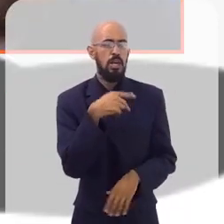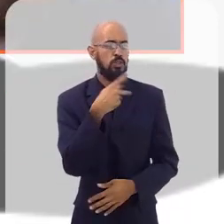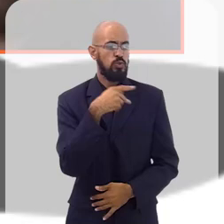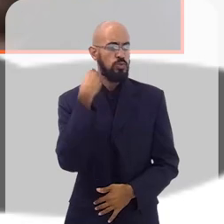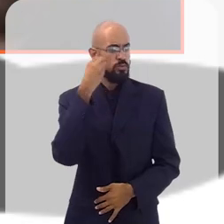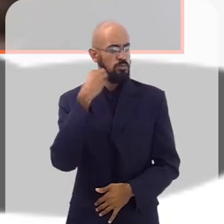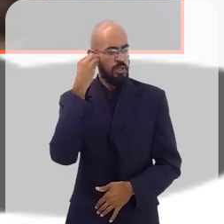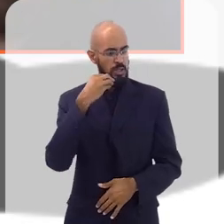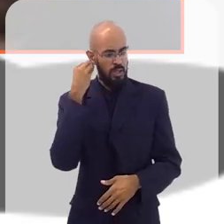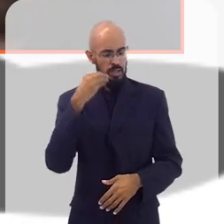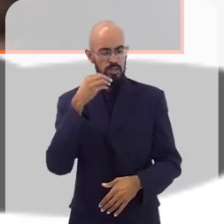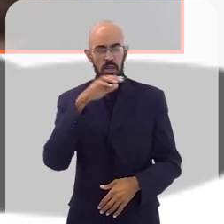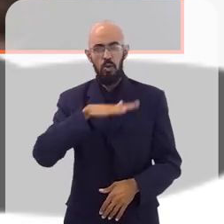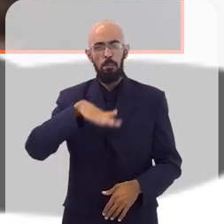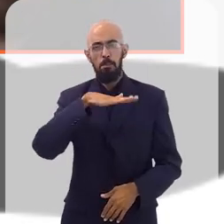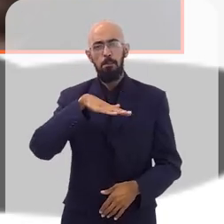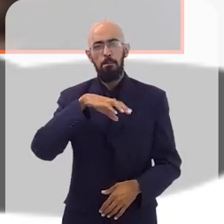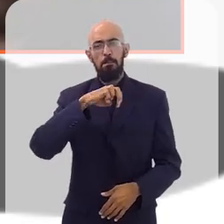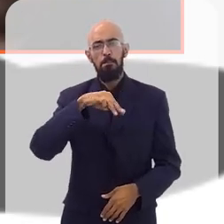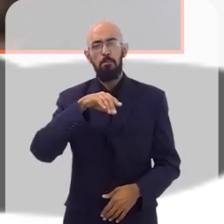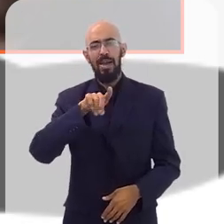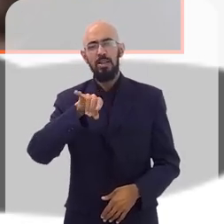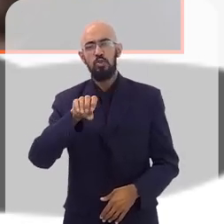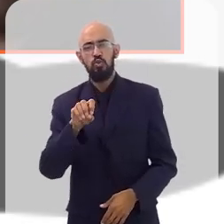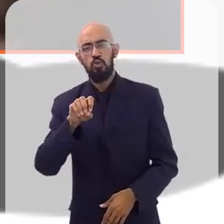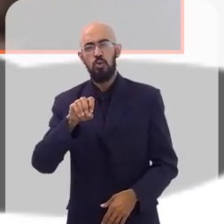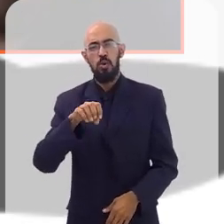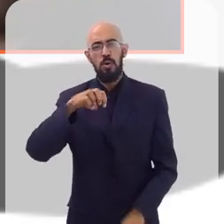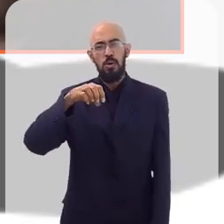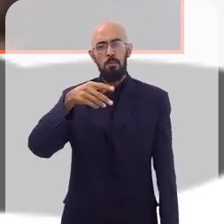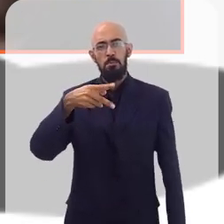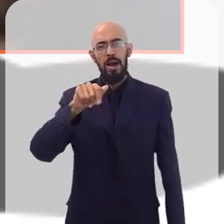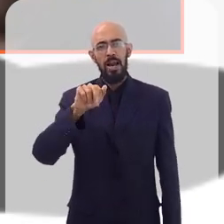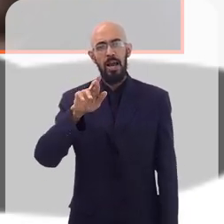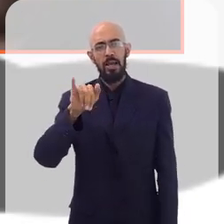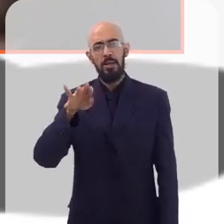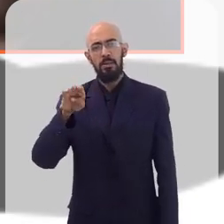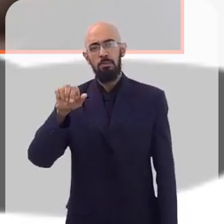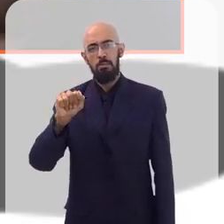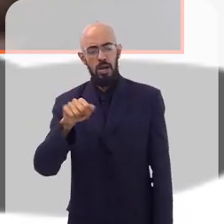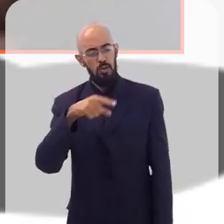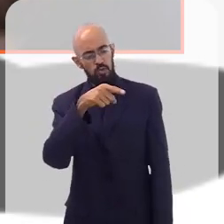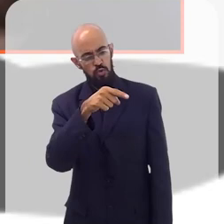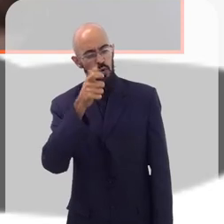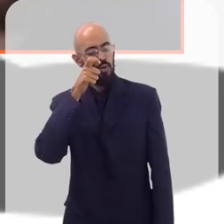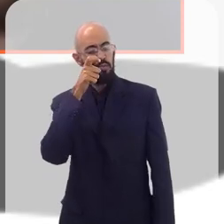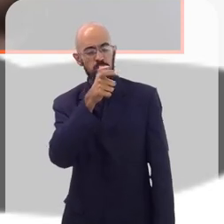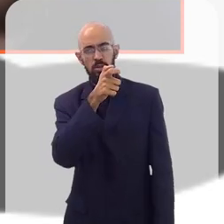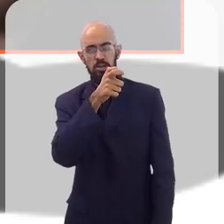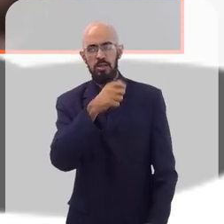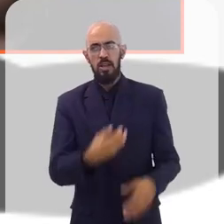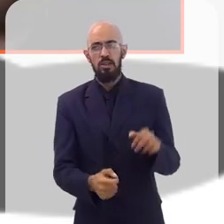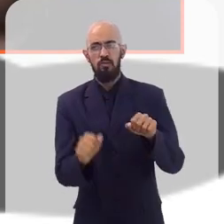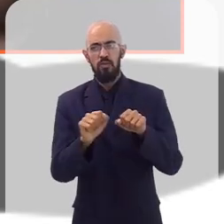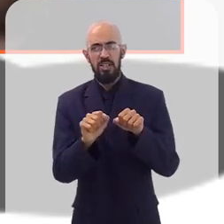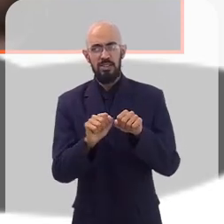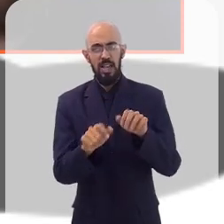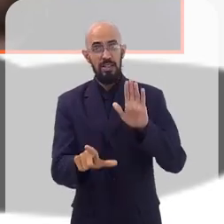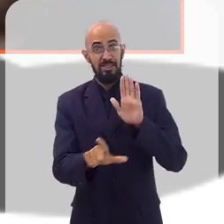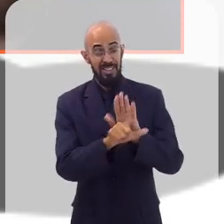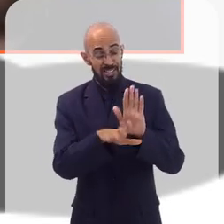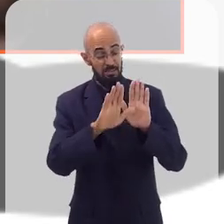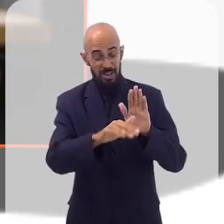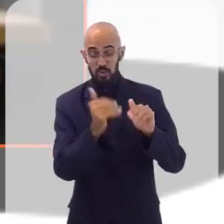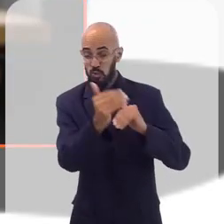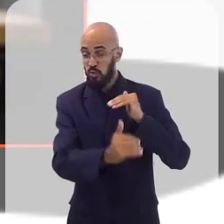pouco para gente da sua trajetória o senhor que é um campeão de votos ali no médio Paraíba o senhor que é um entusiasta